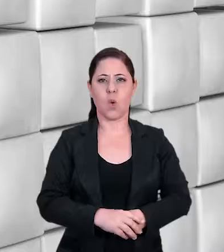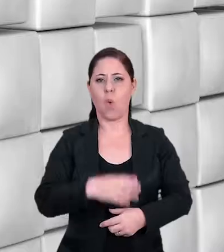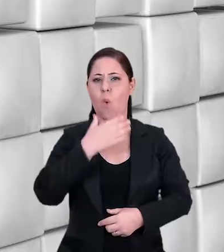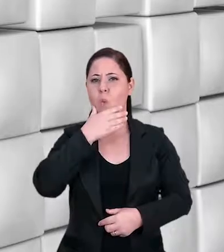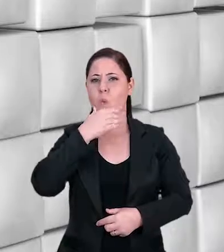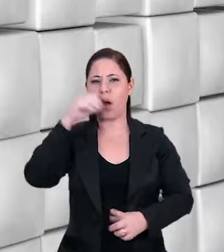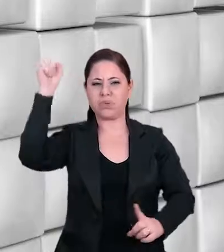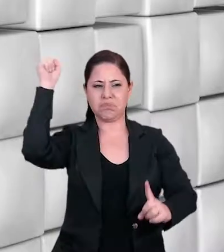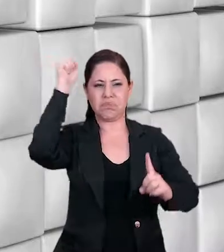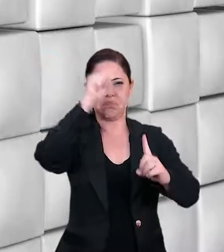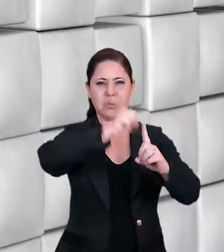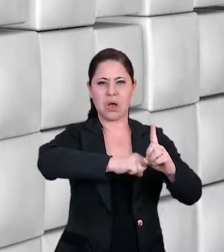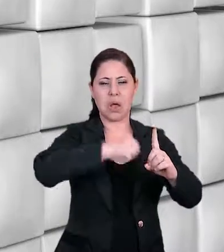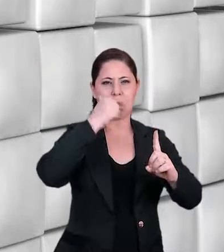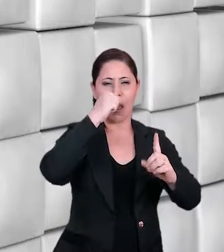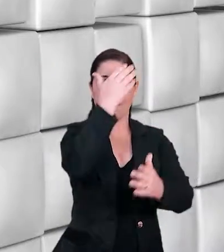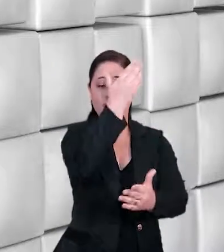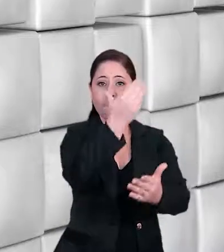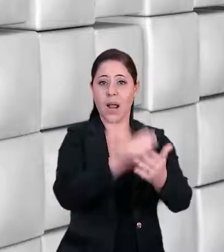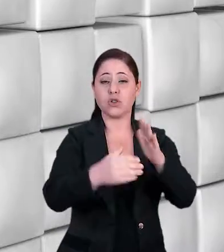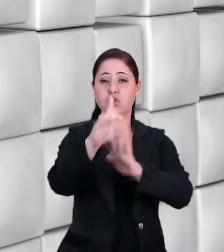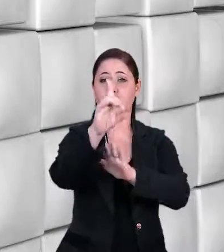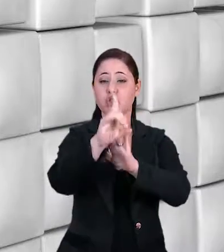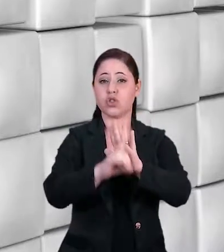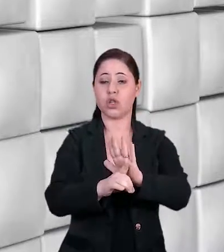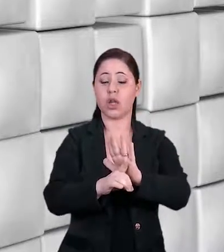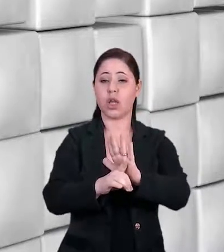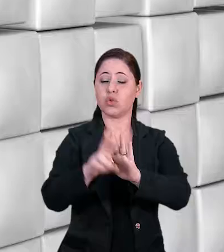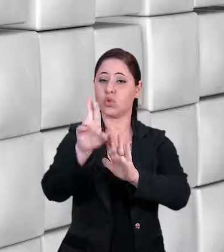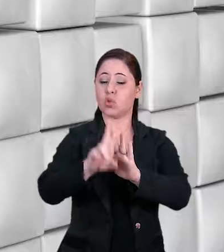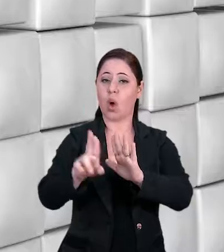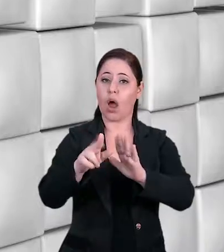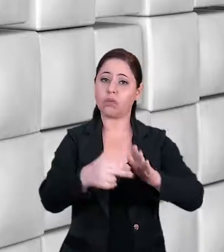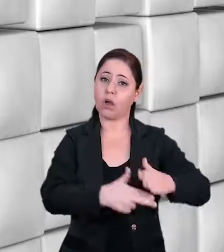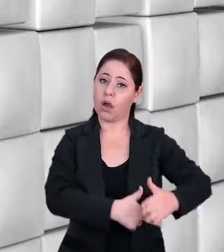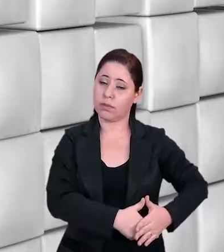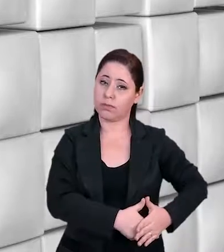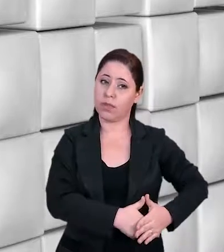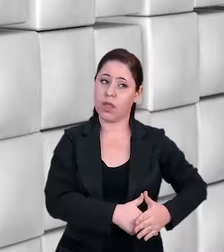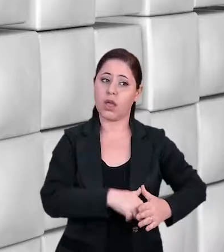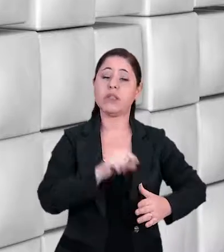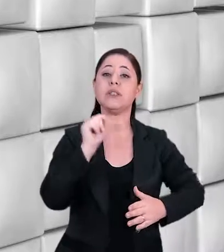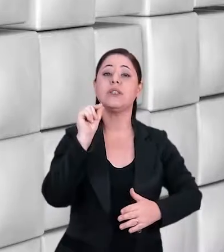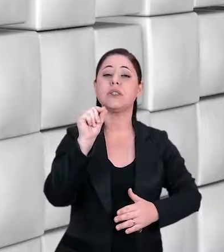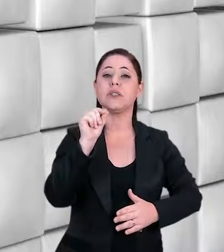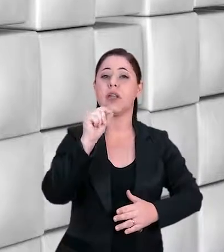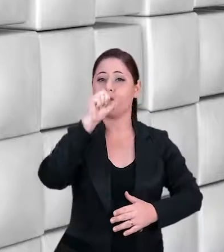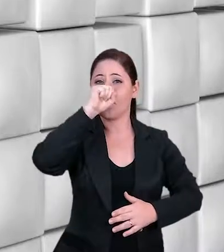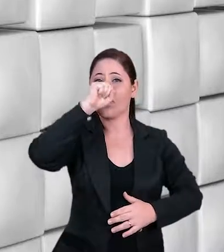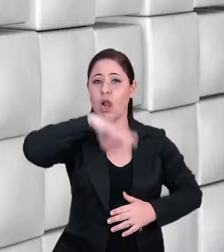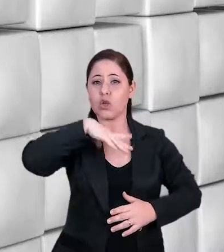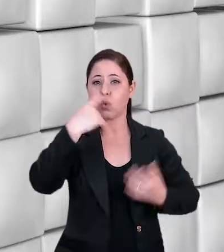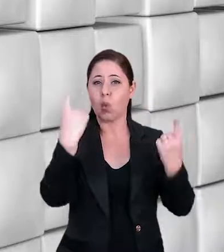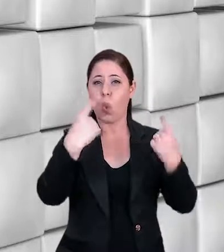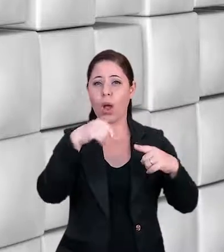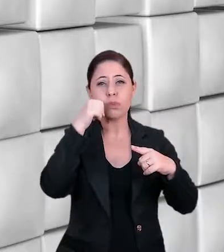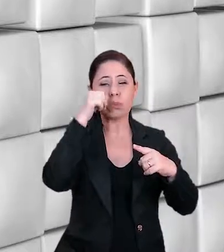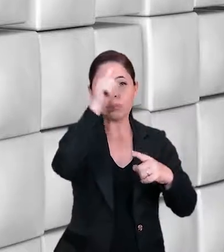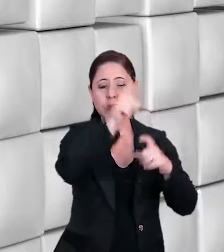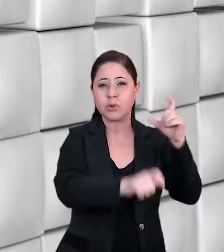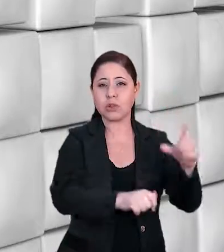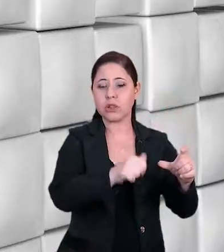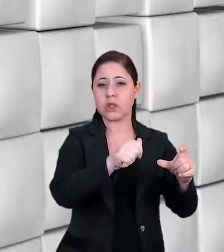final. Agressores poderão perder direito à posse ou ao porte de armas em caso de